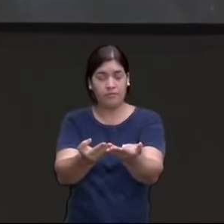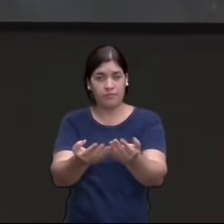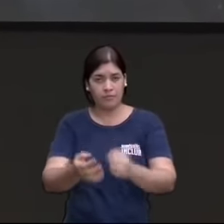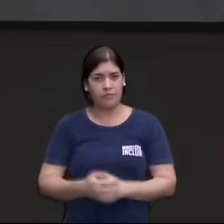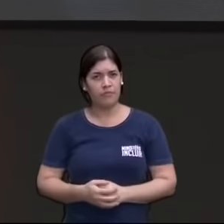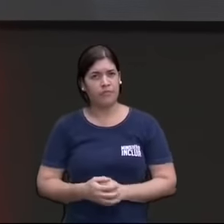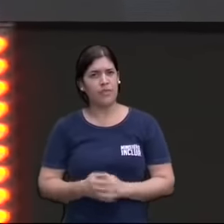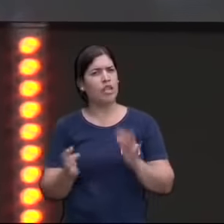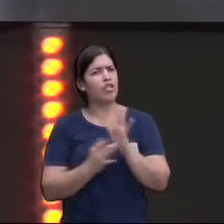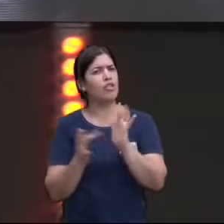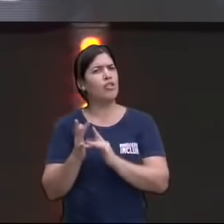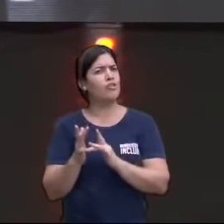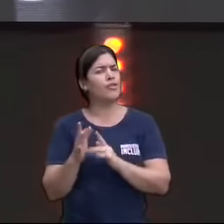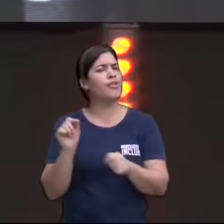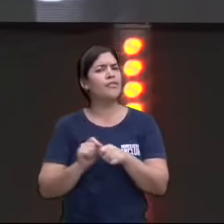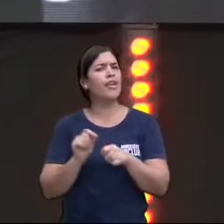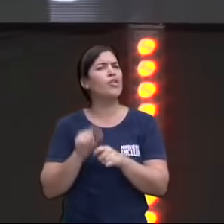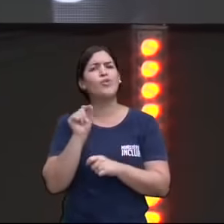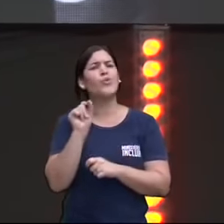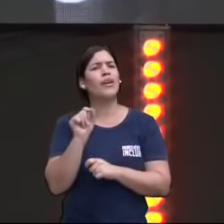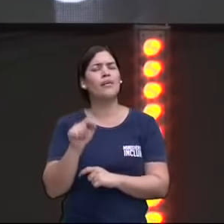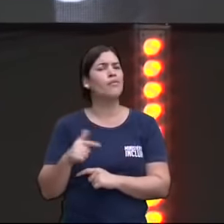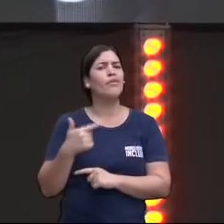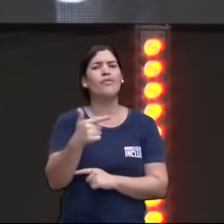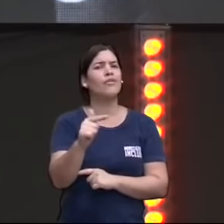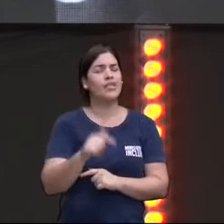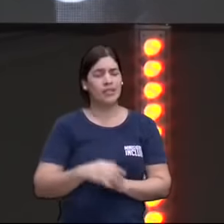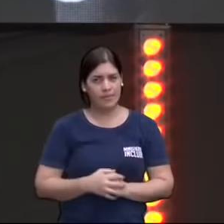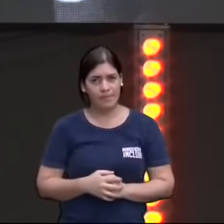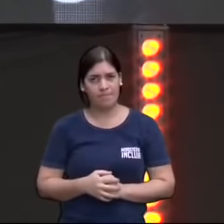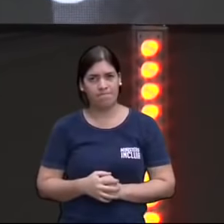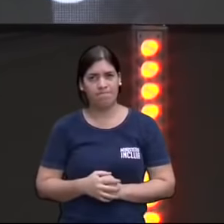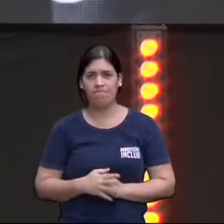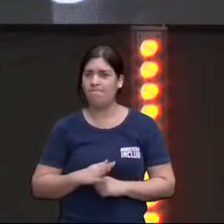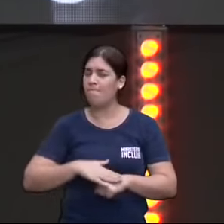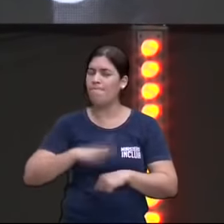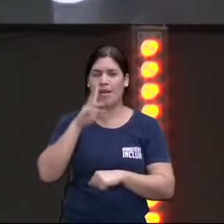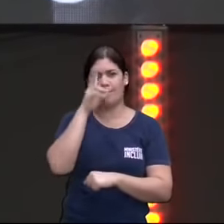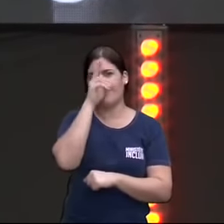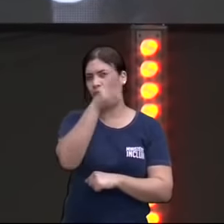O que Jesus fez por você foi muito mais forte.